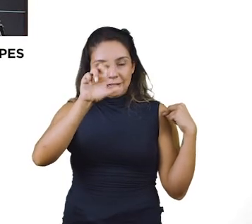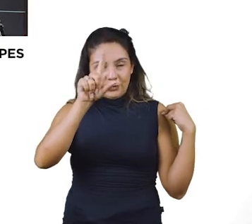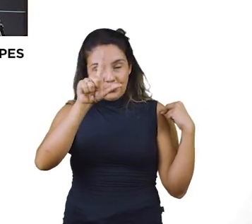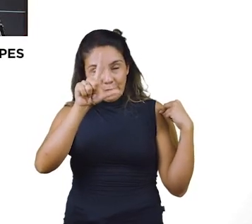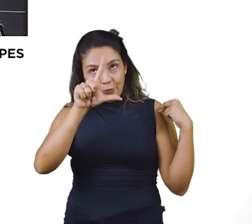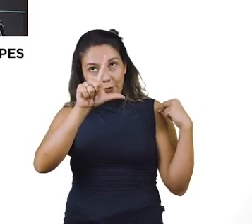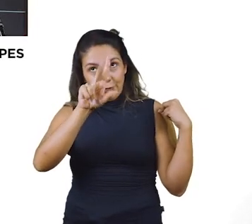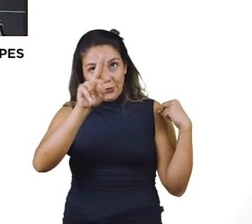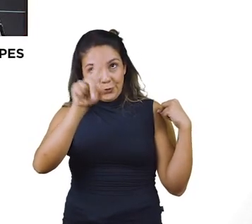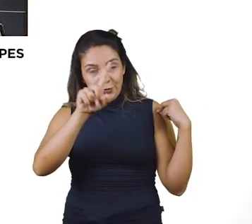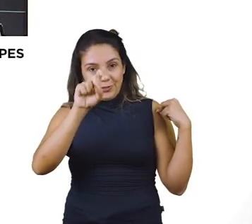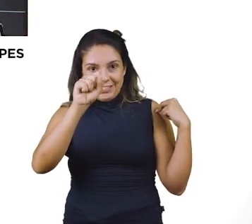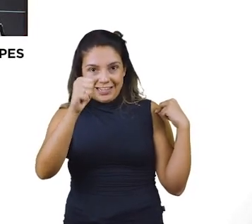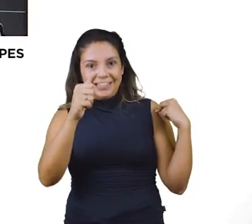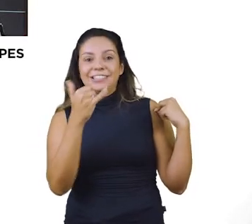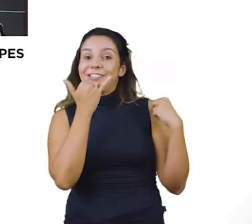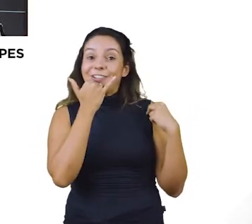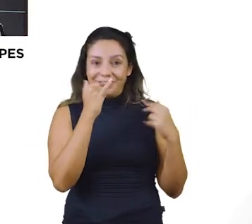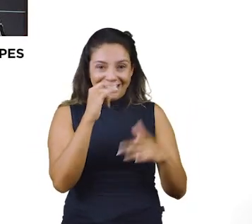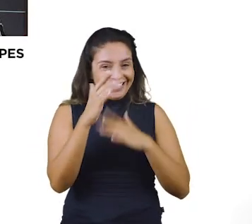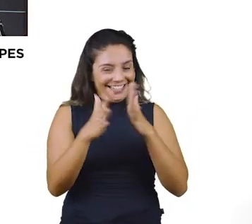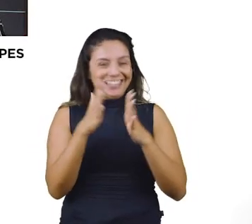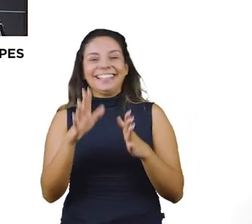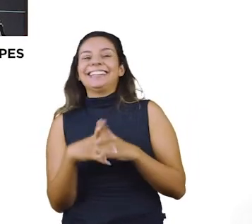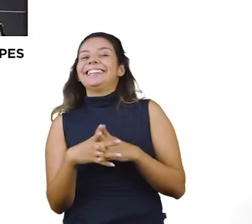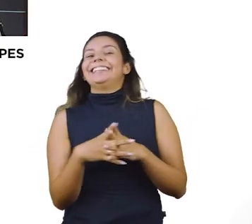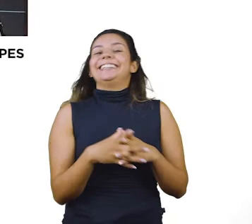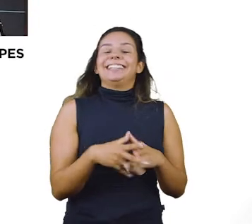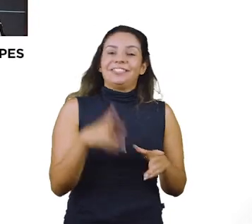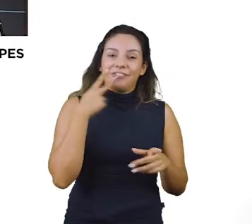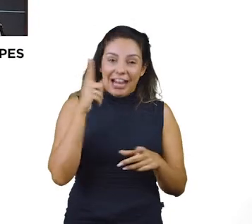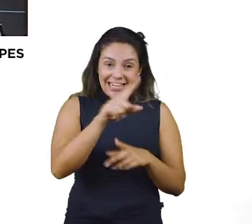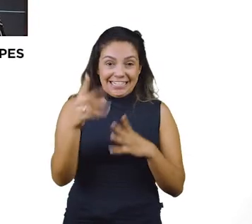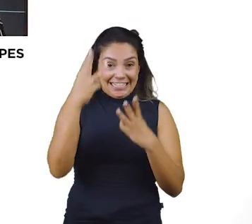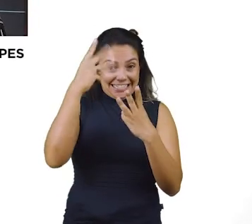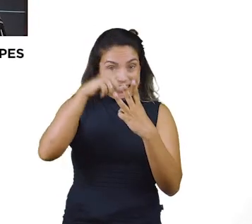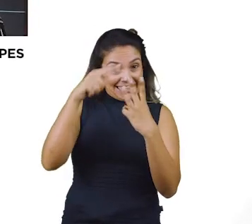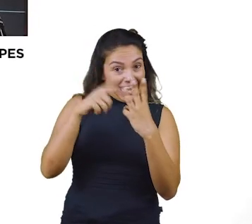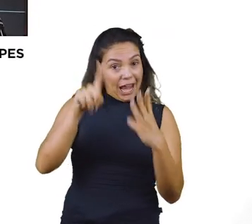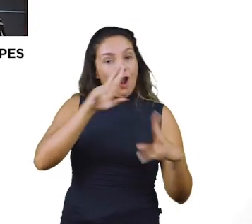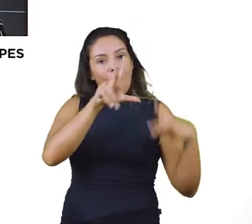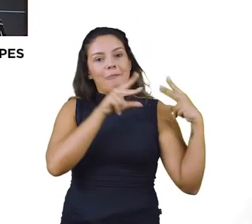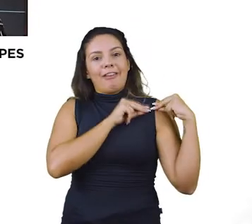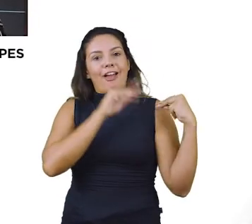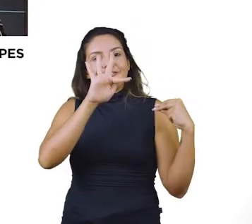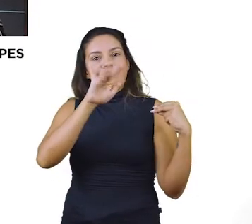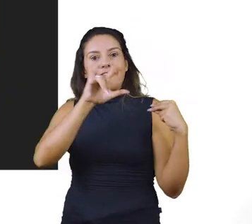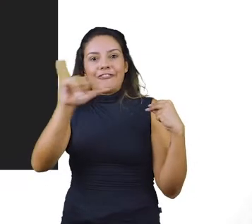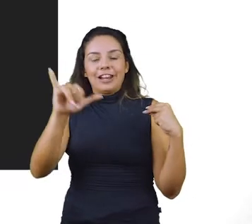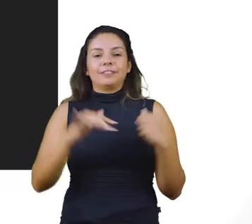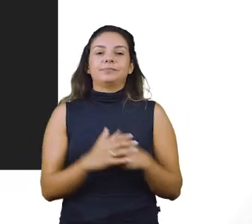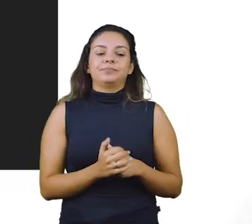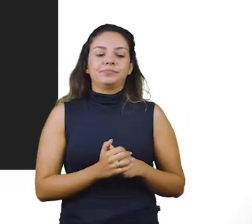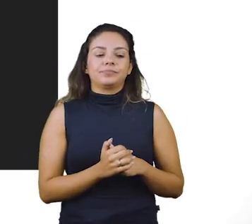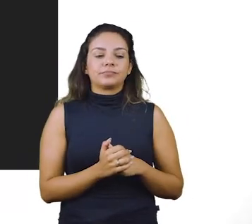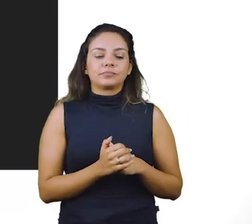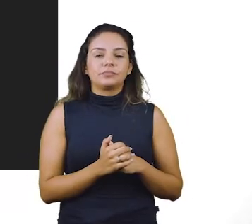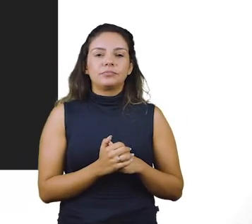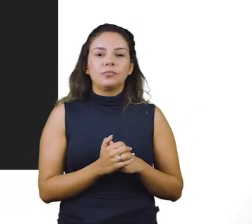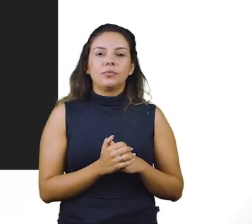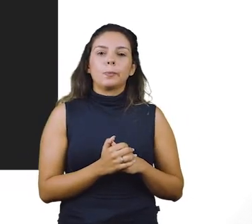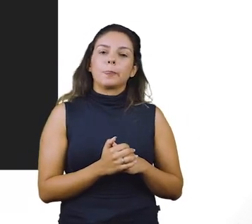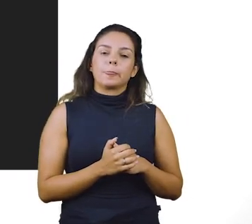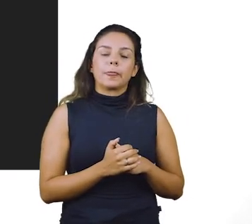Carlinhos, falando, eu tenho um apreço particular sobre um livro seu, que é o estilingue, pela forma pura como ele foi